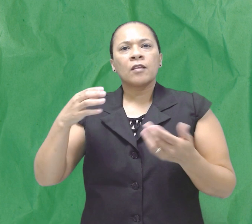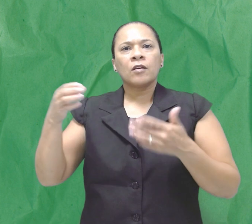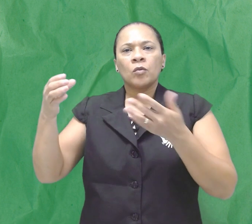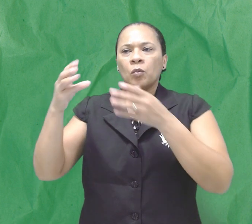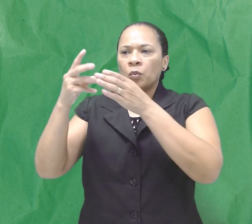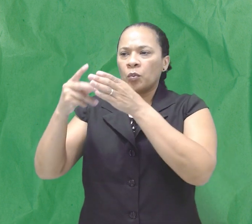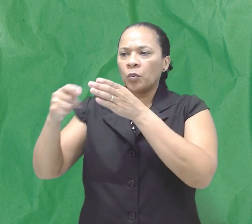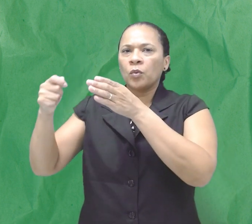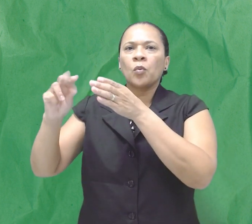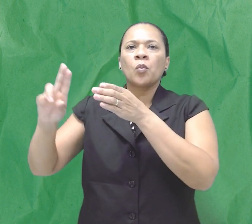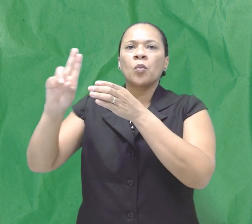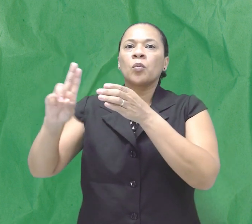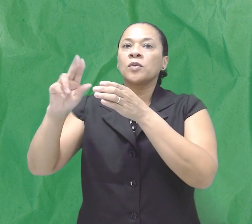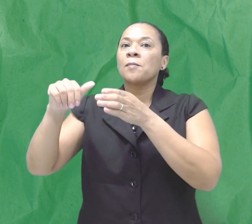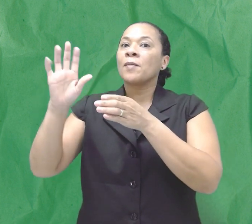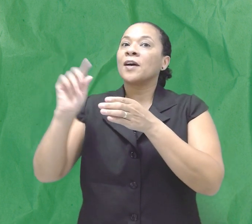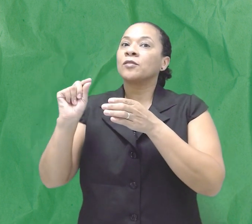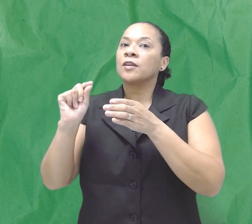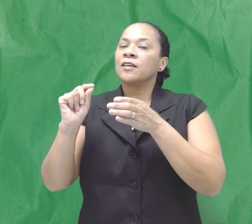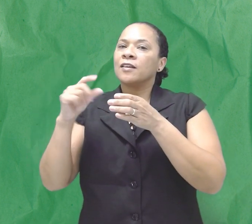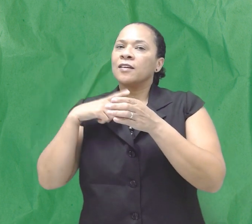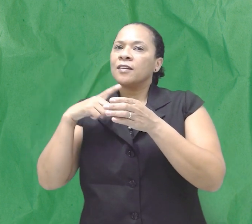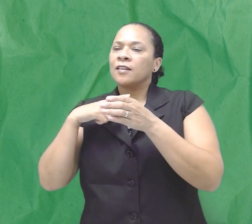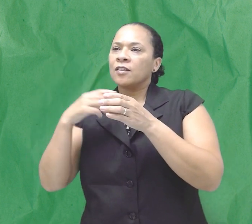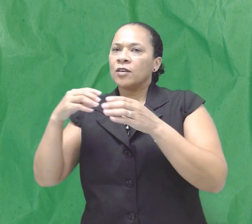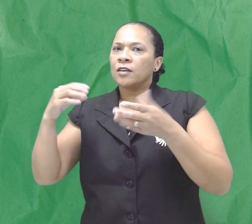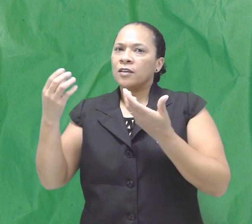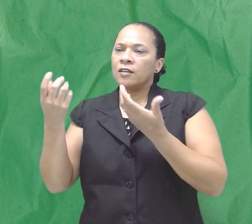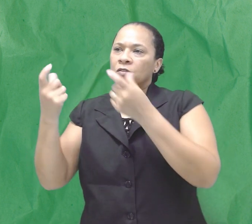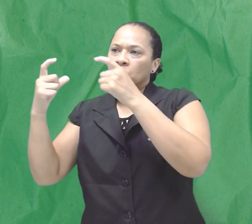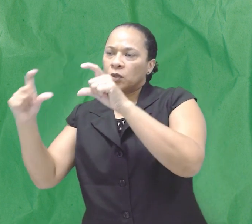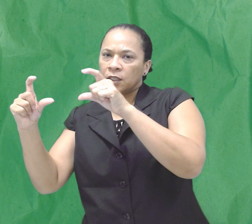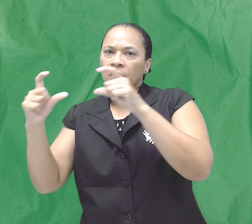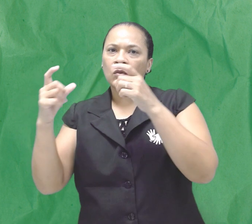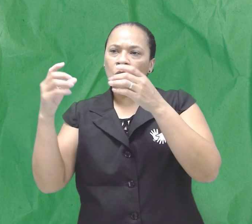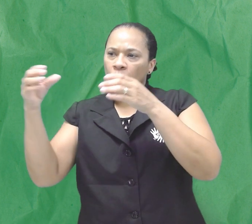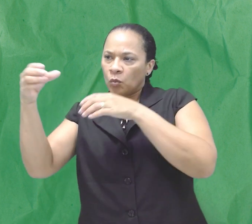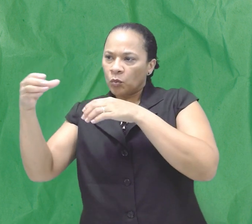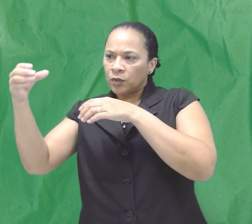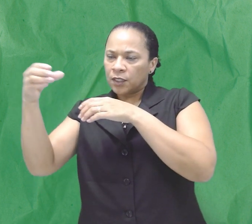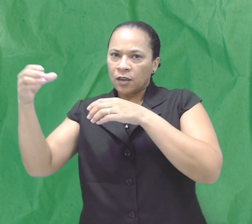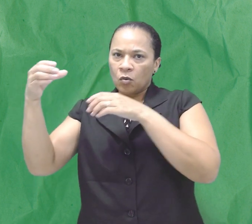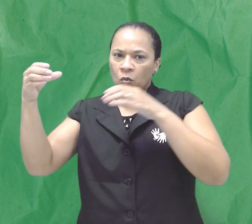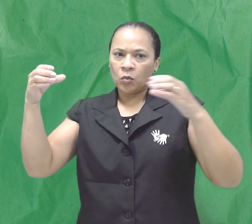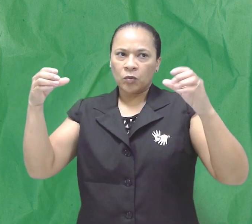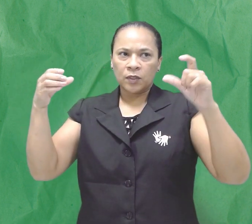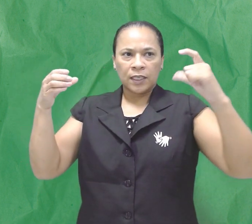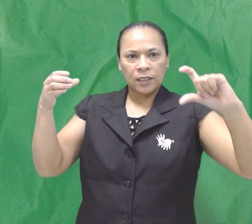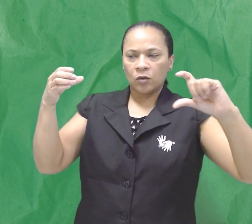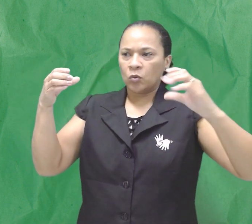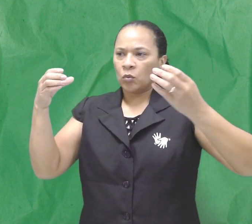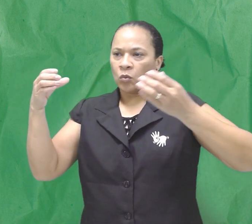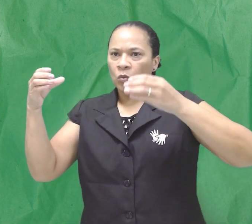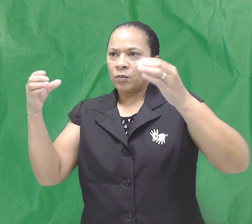utilizado quando eu tenho que preparar soluções com concentrações diferentes a partir de uma solução